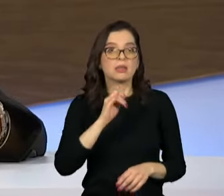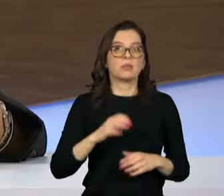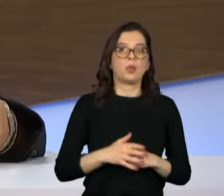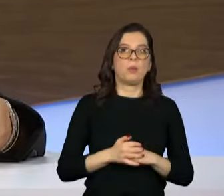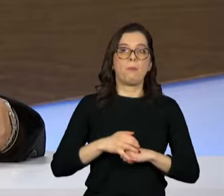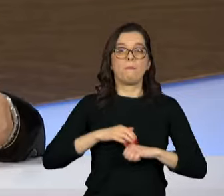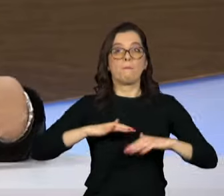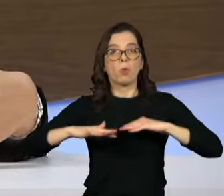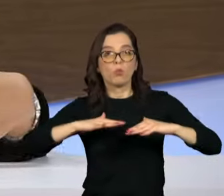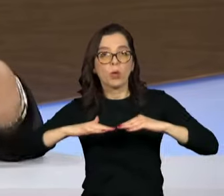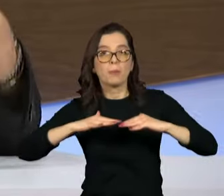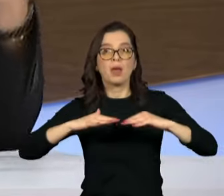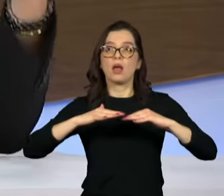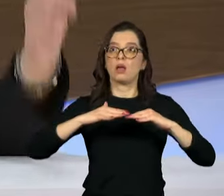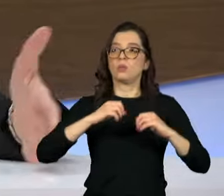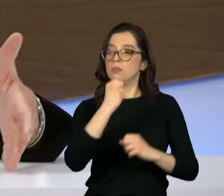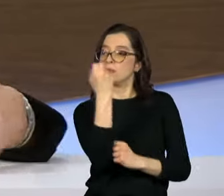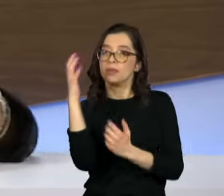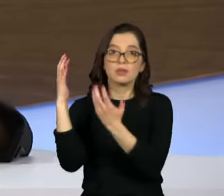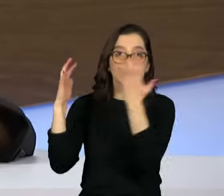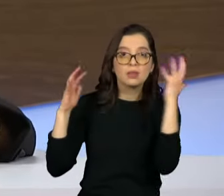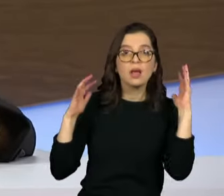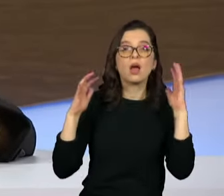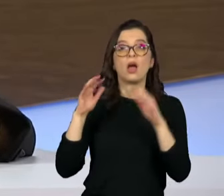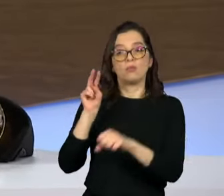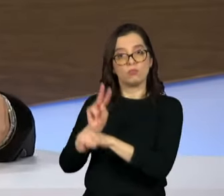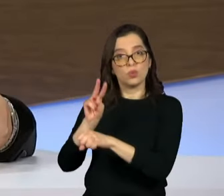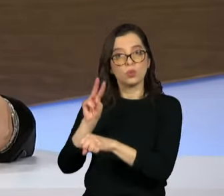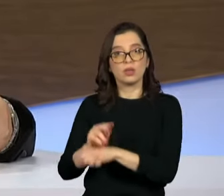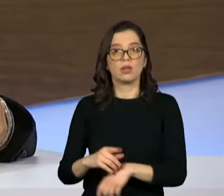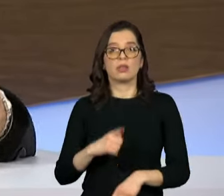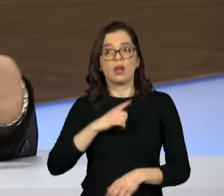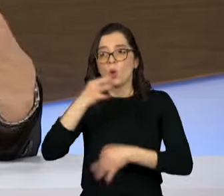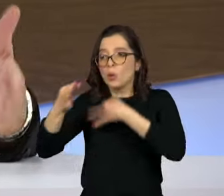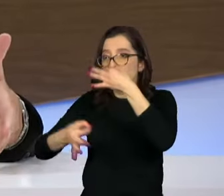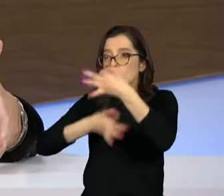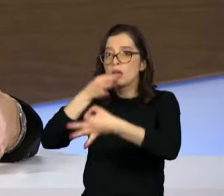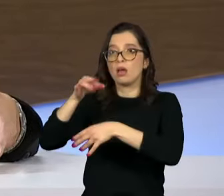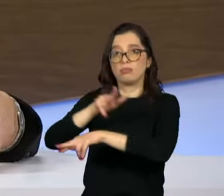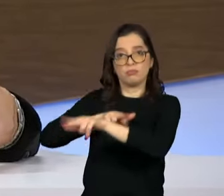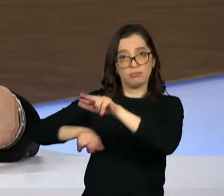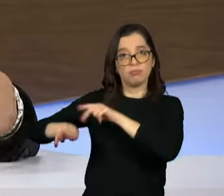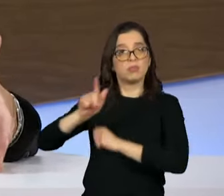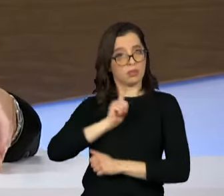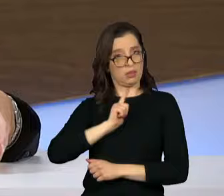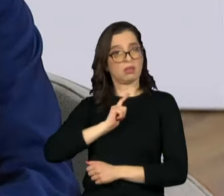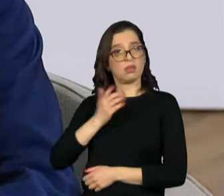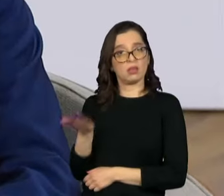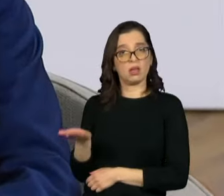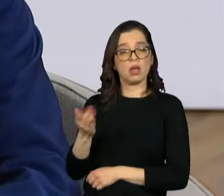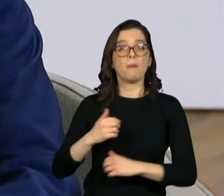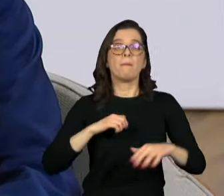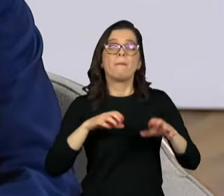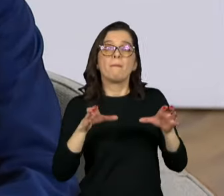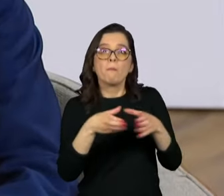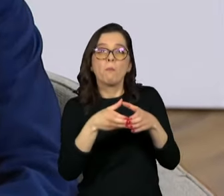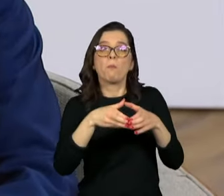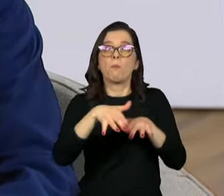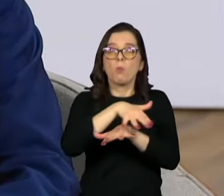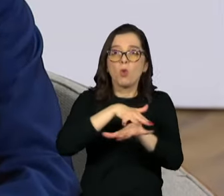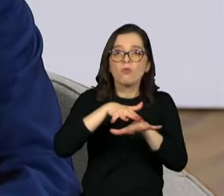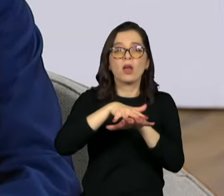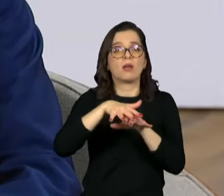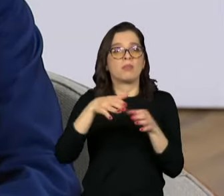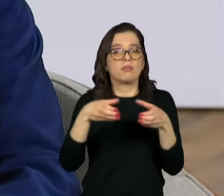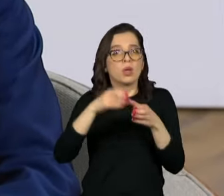uma série de coisas no Brasil. Quando a gente olha para o movimento negro, durante os últimos anos no Brasil, idem. É uma radicalidade que foi muito importante quando